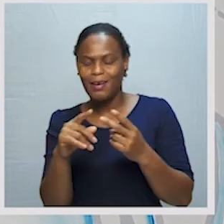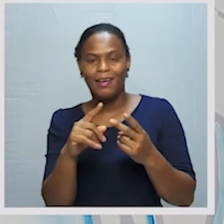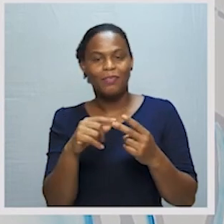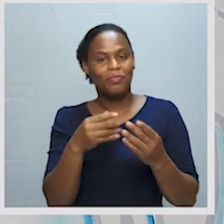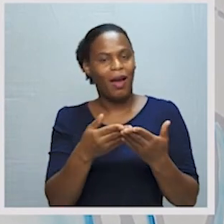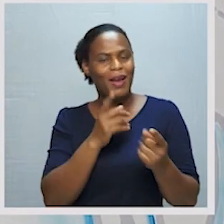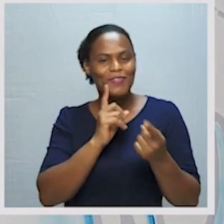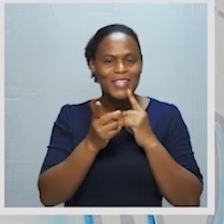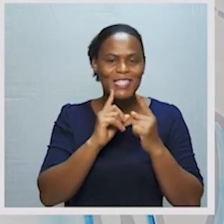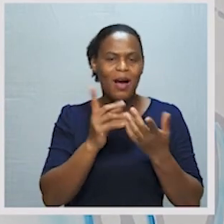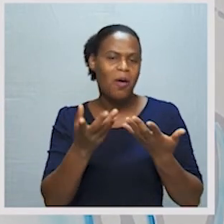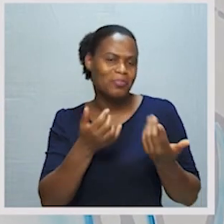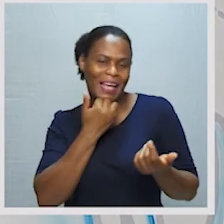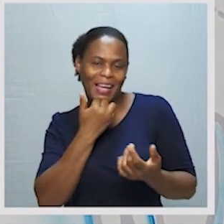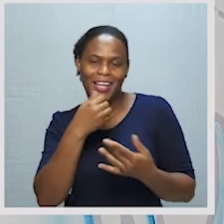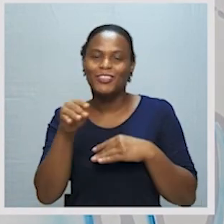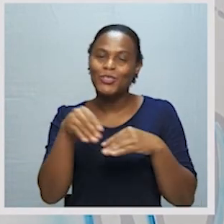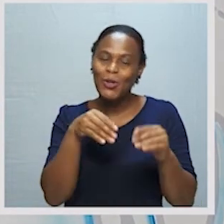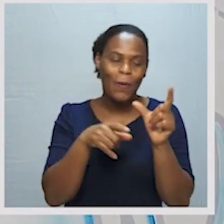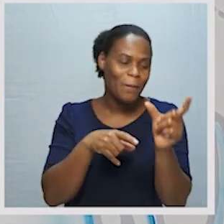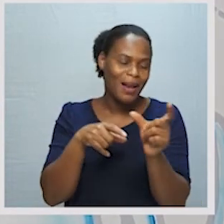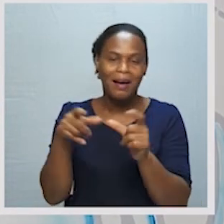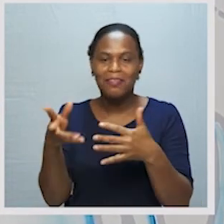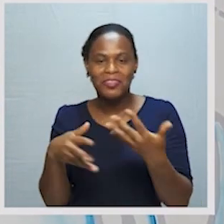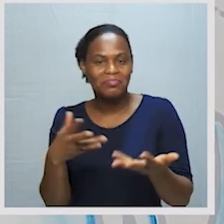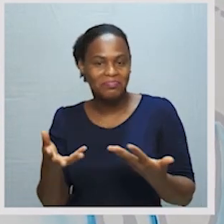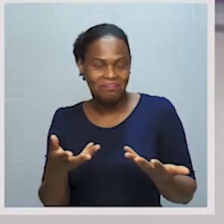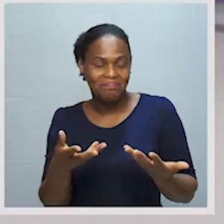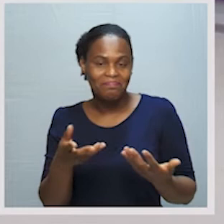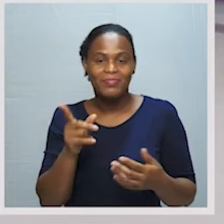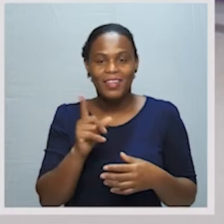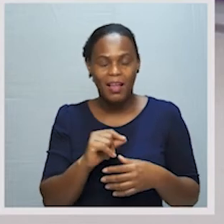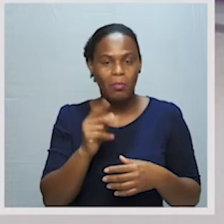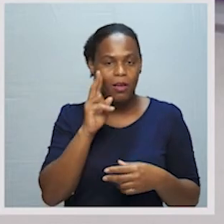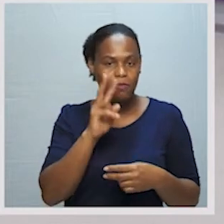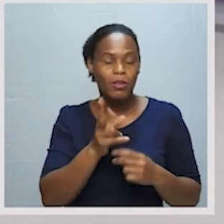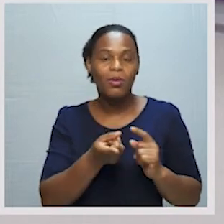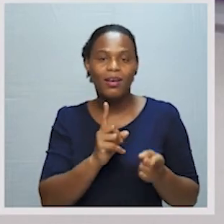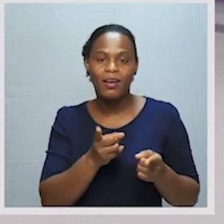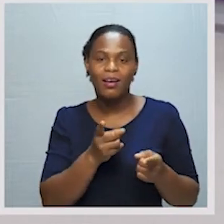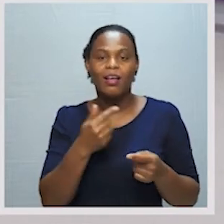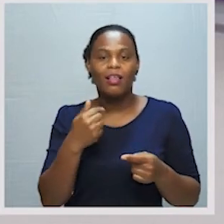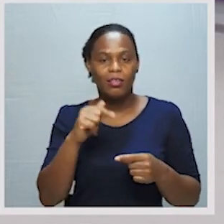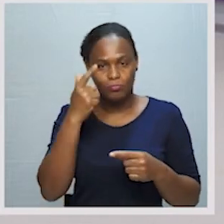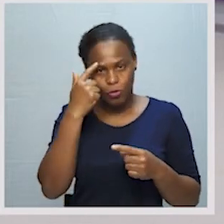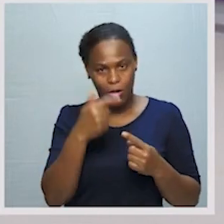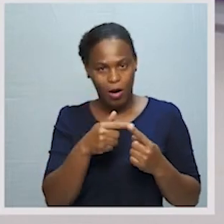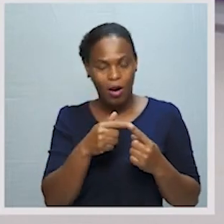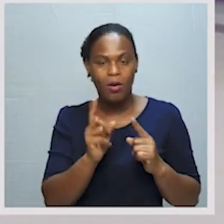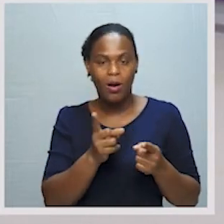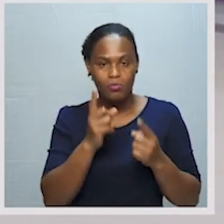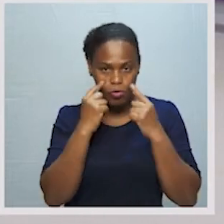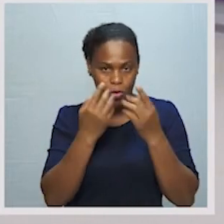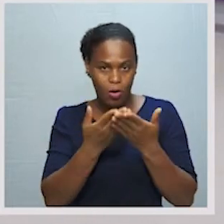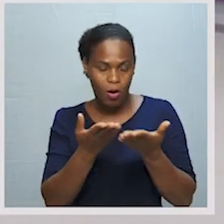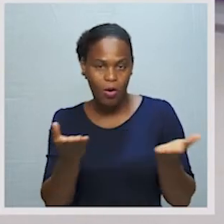é? Leva a diversão, joga com as palavras e também vimos que tem a